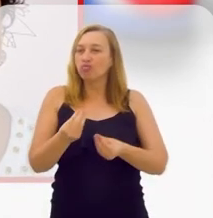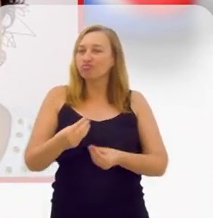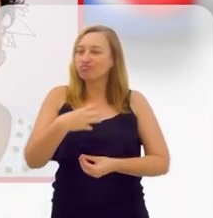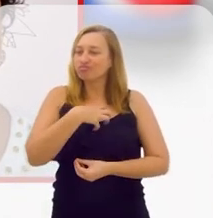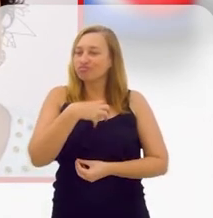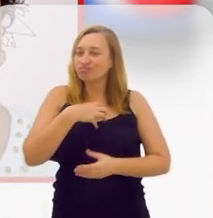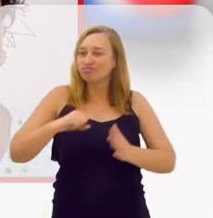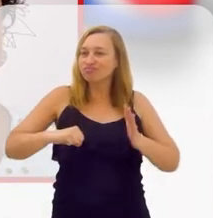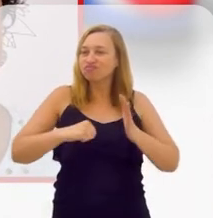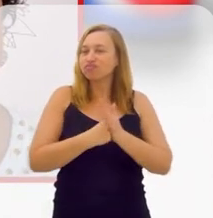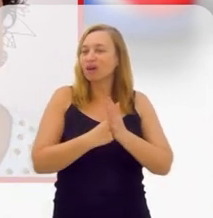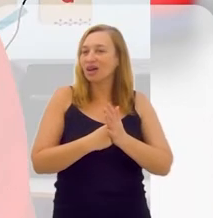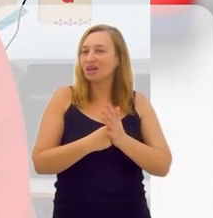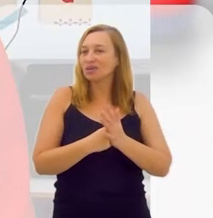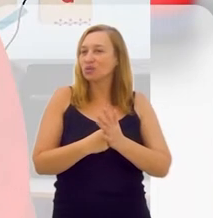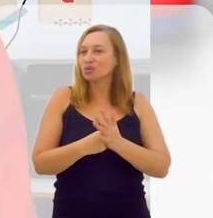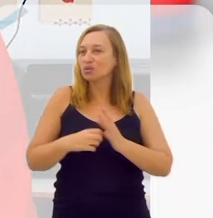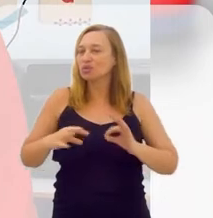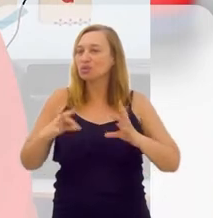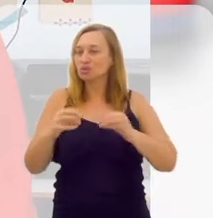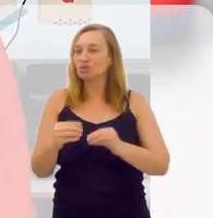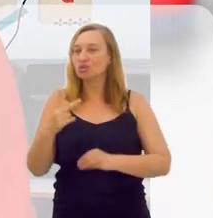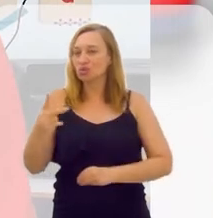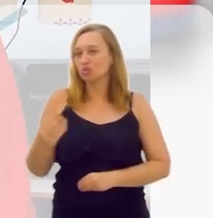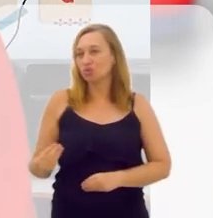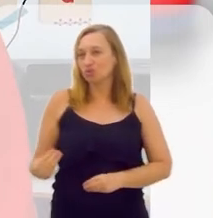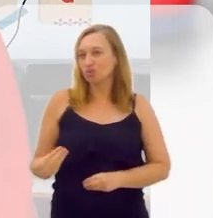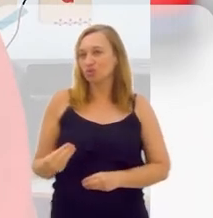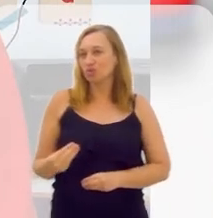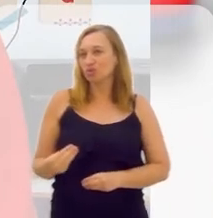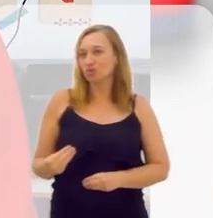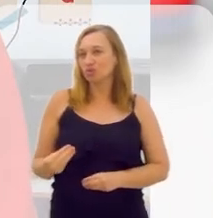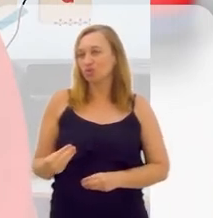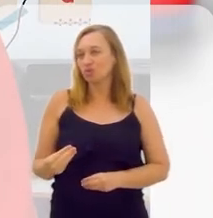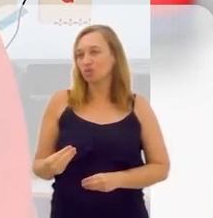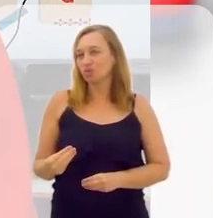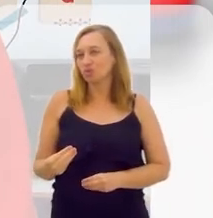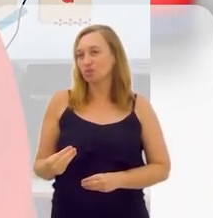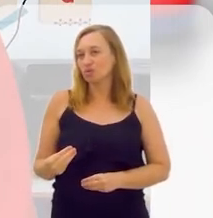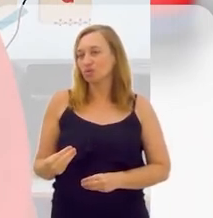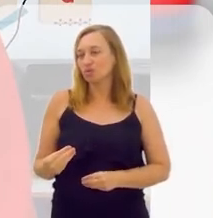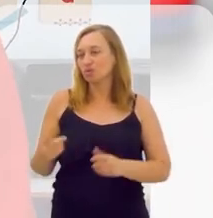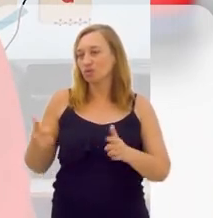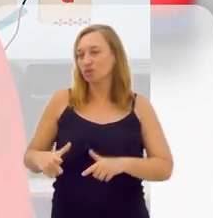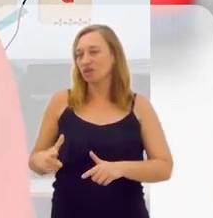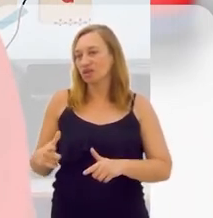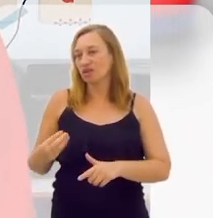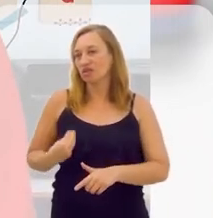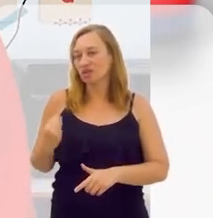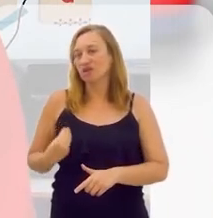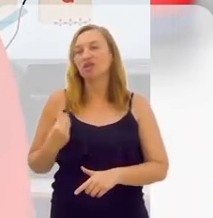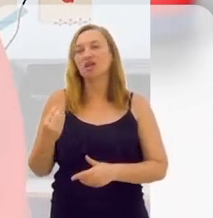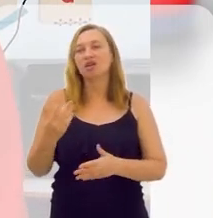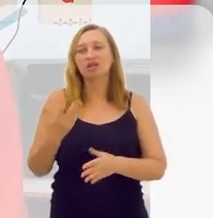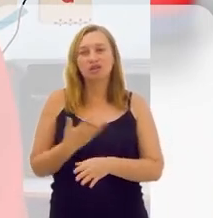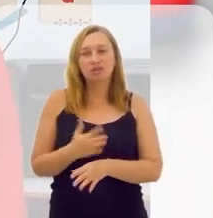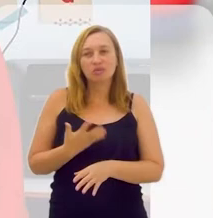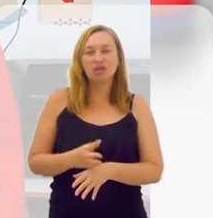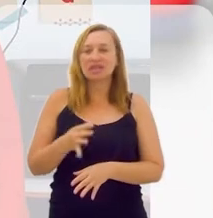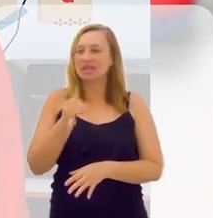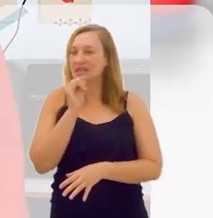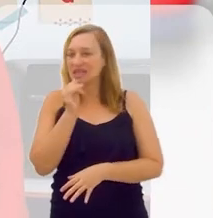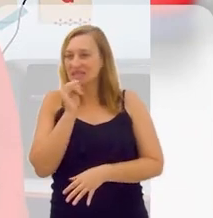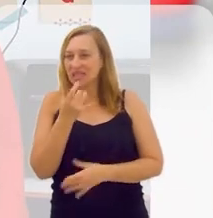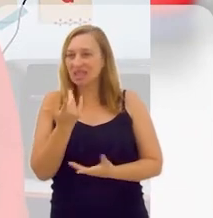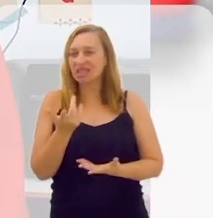você sente o impacto disso na sua região? A gente já falou disso um pouco, mas se você puder falar na prática, no dia a dia,